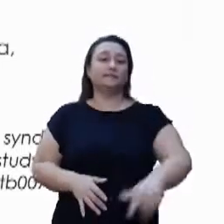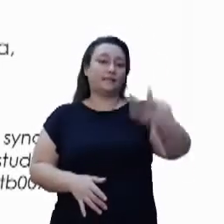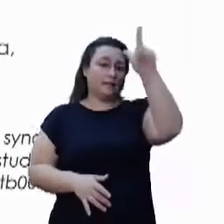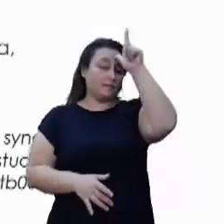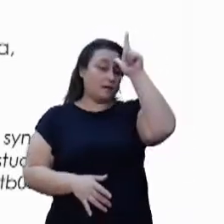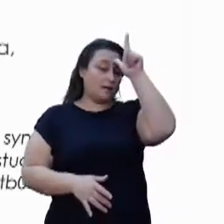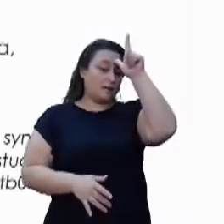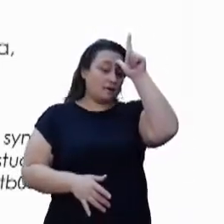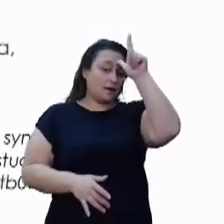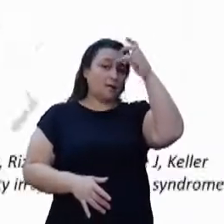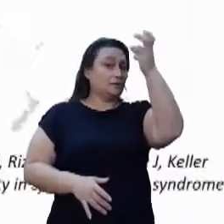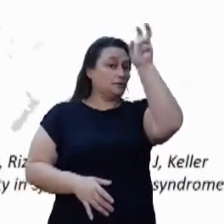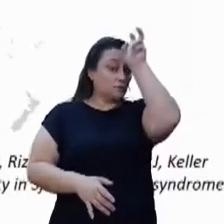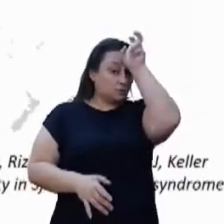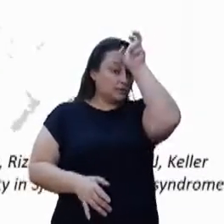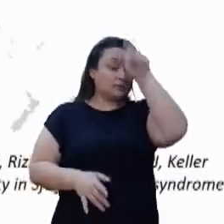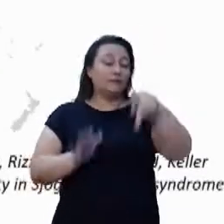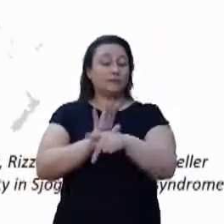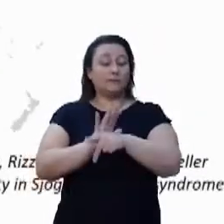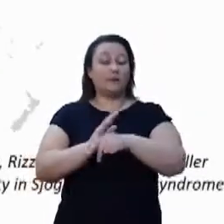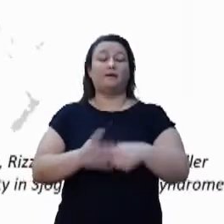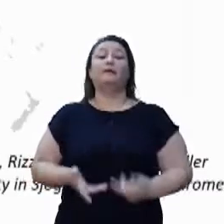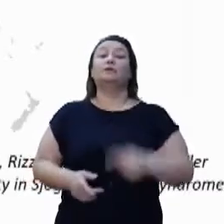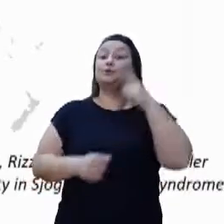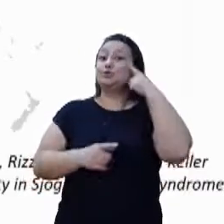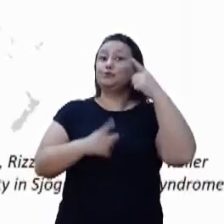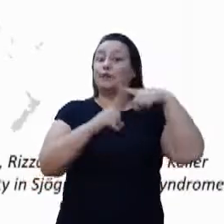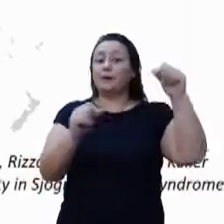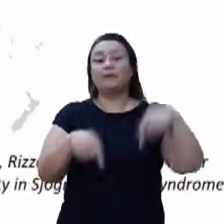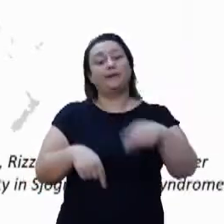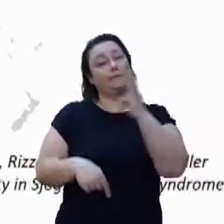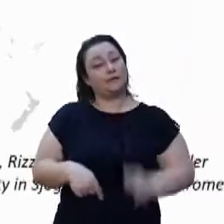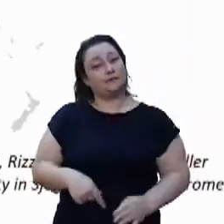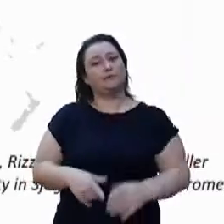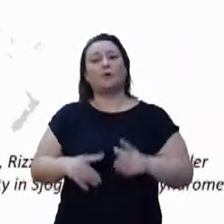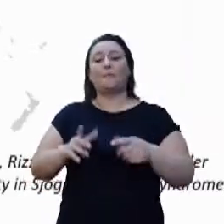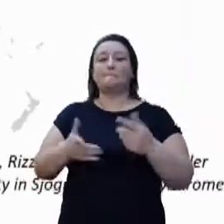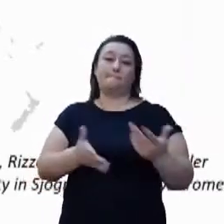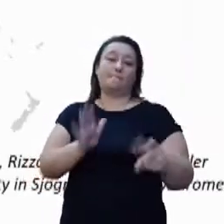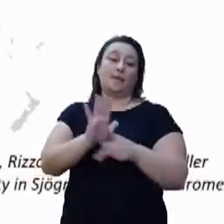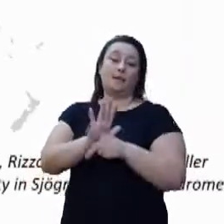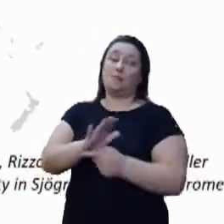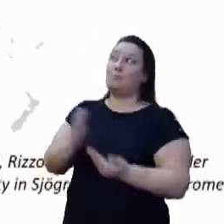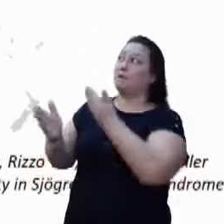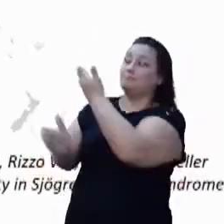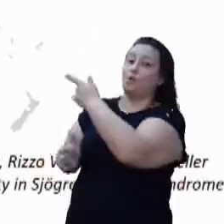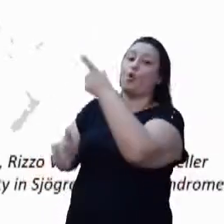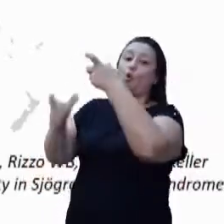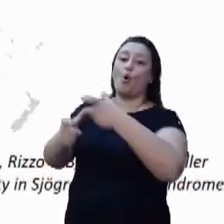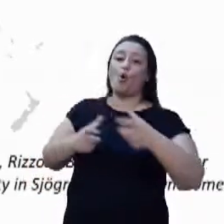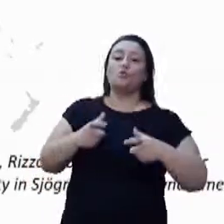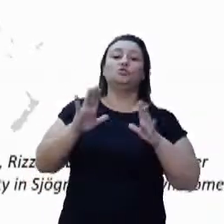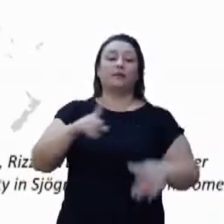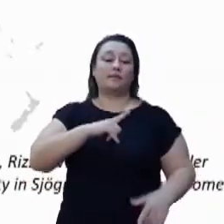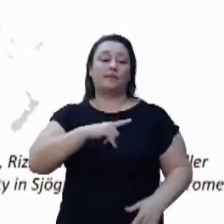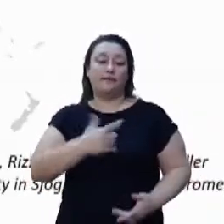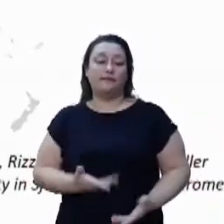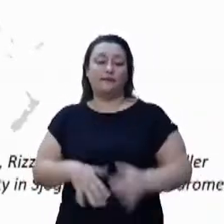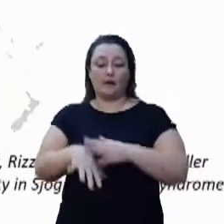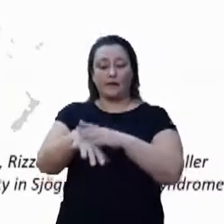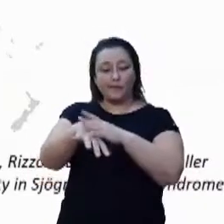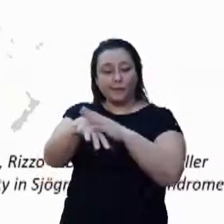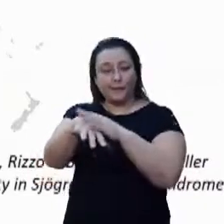Japão, também aqui no Brasil. Aqui um mapa, então, mostrando todos os locais onde já houve descrição de casos da síndrome